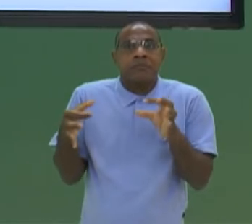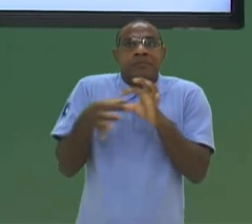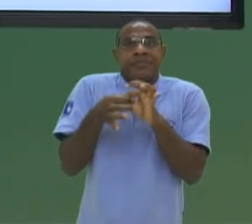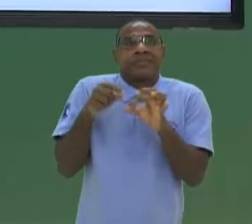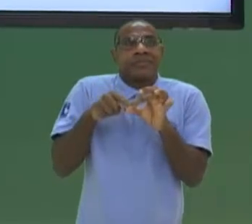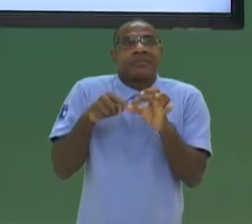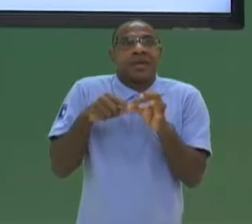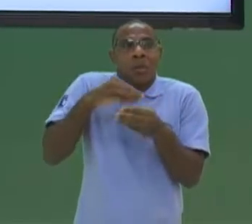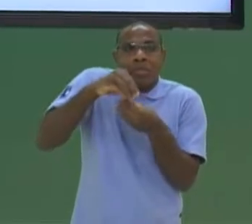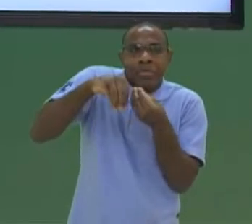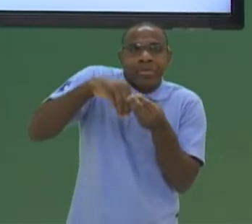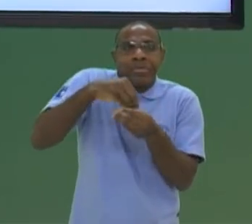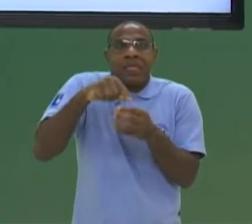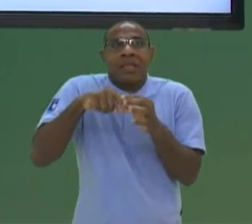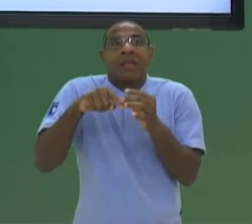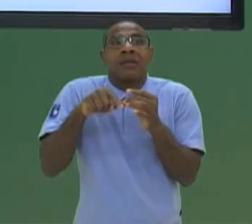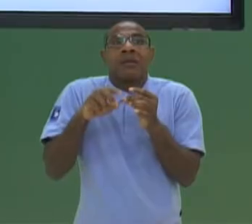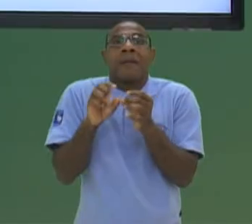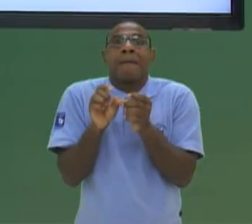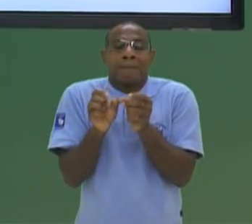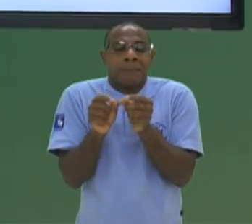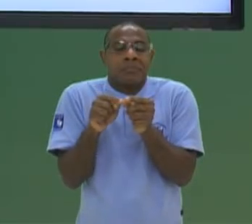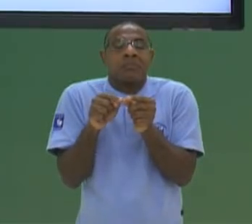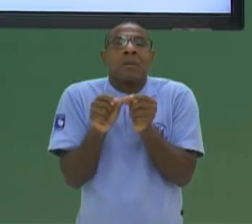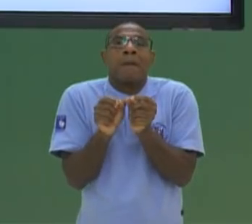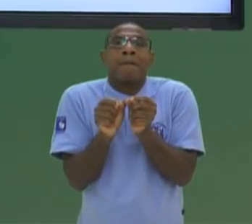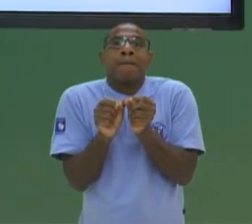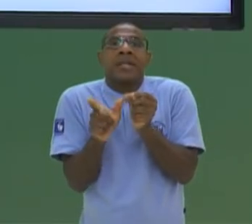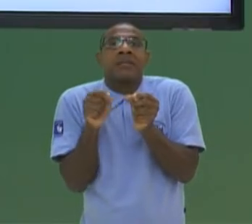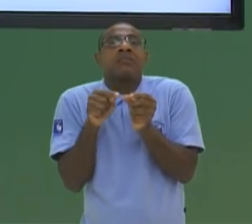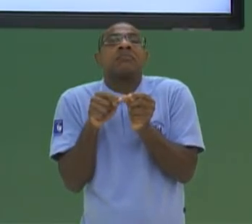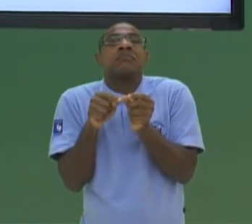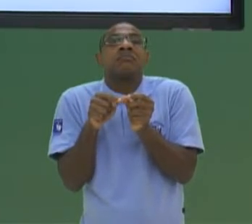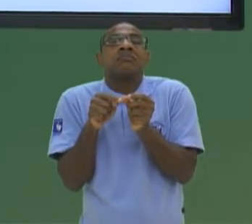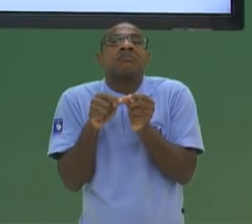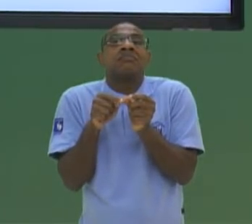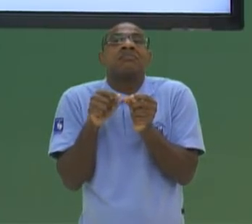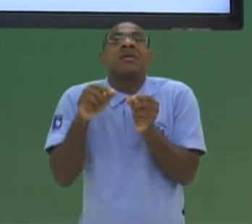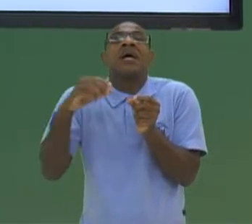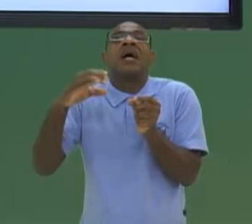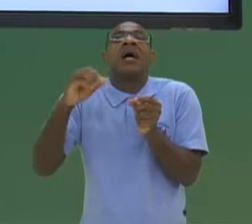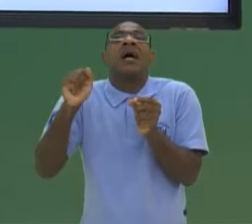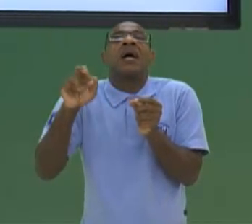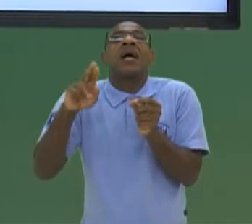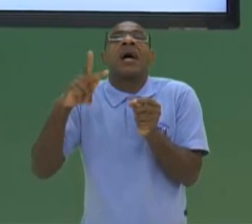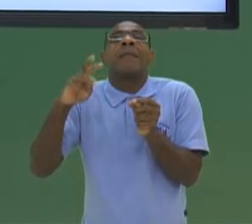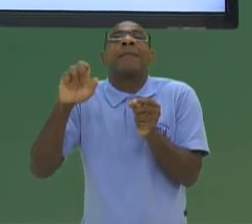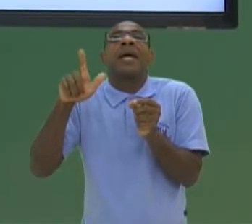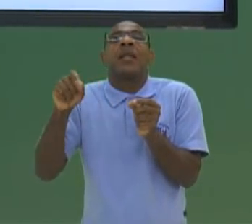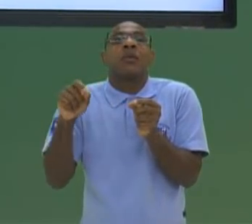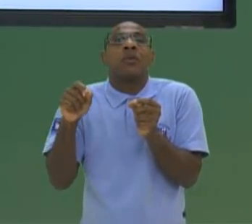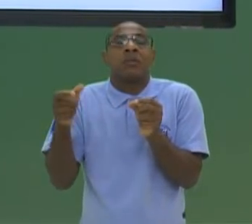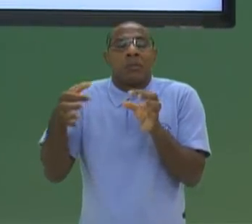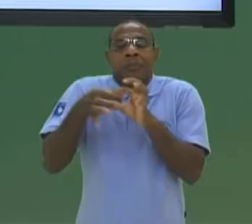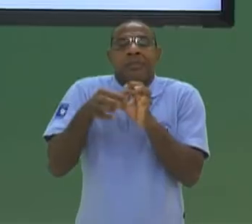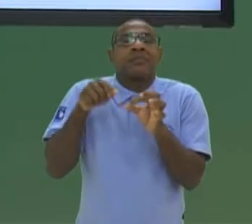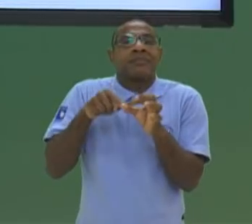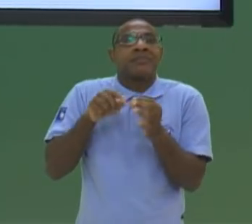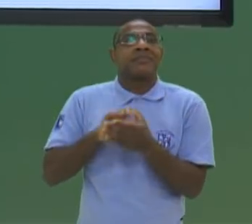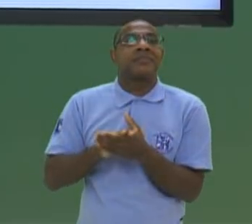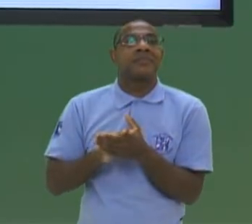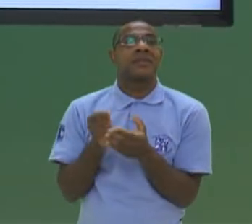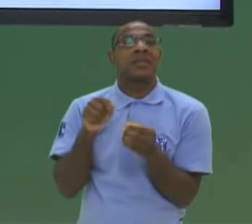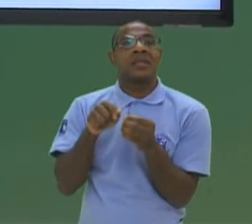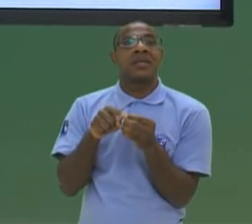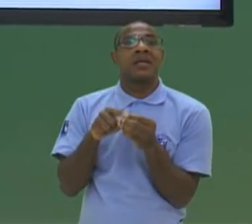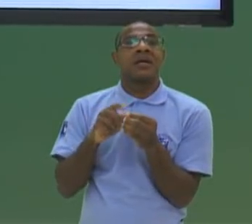ovário é uma dilatação da base desse carpelo. que é a estrutura feminina. E